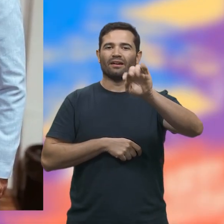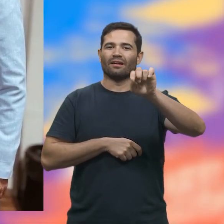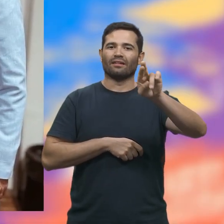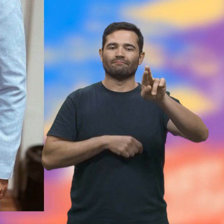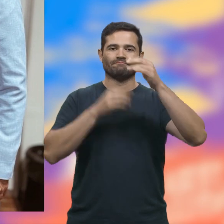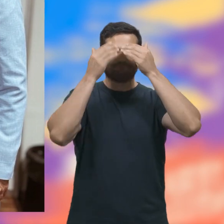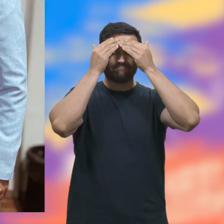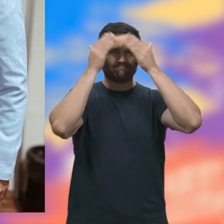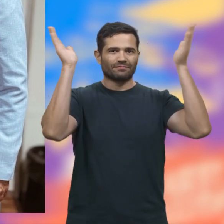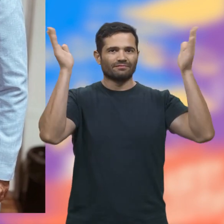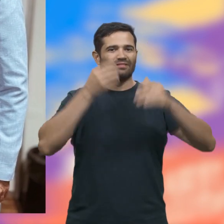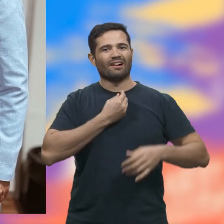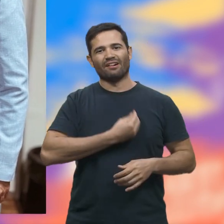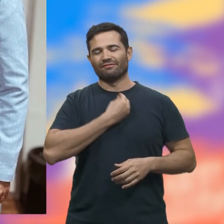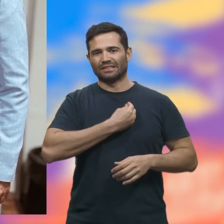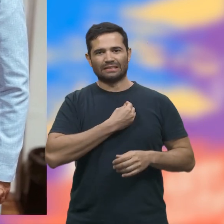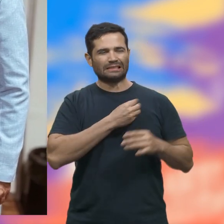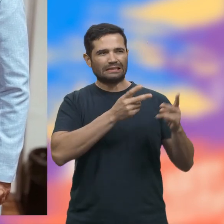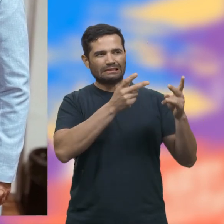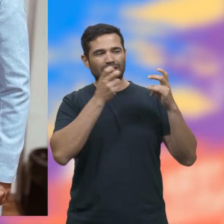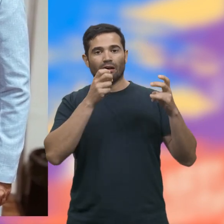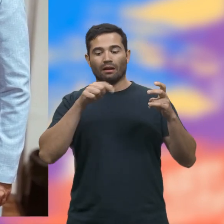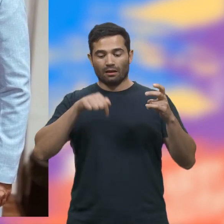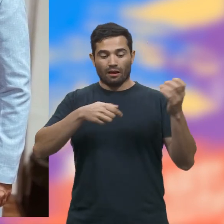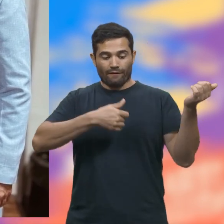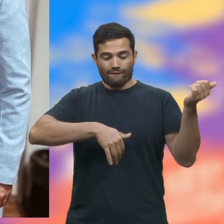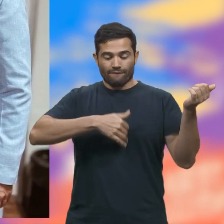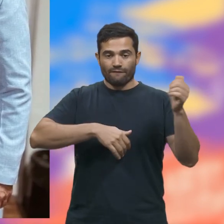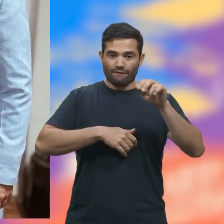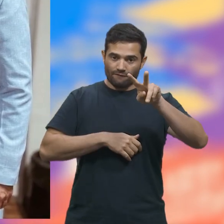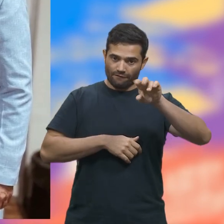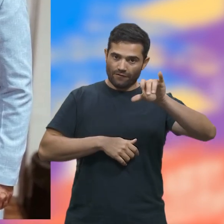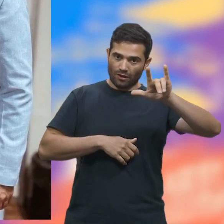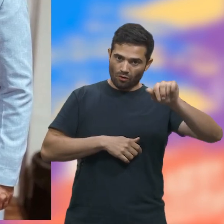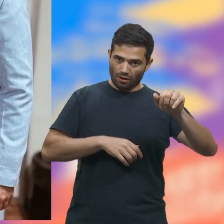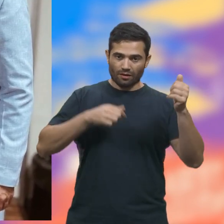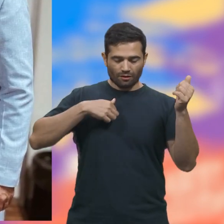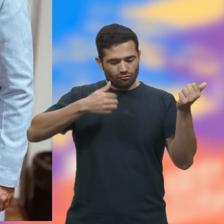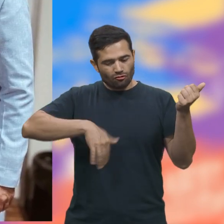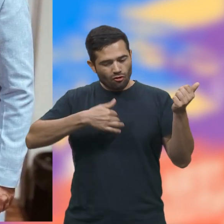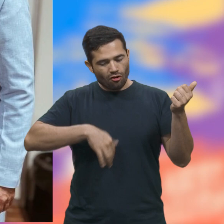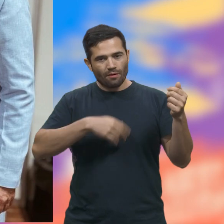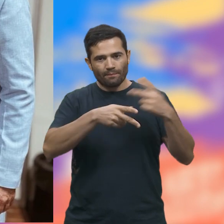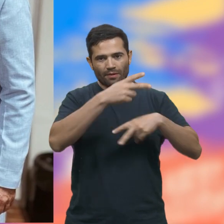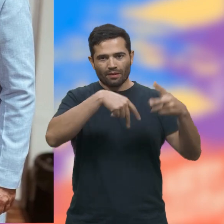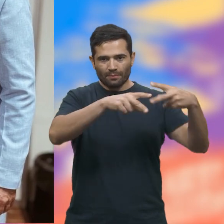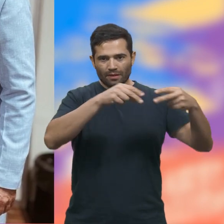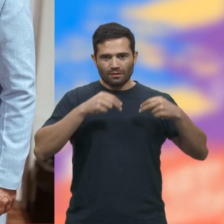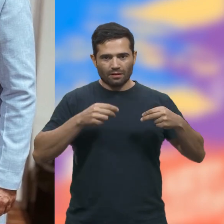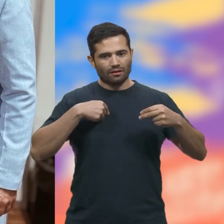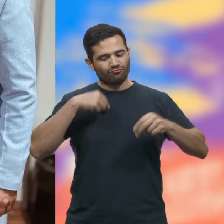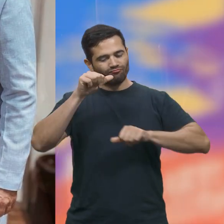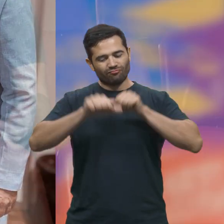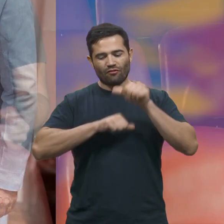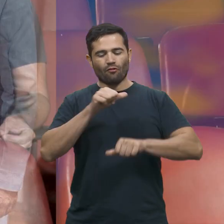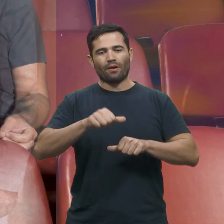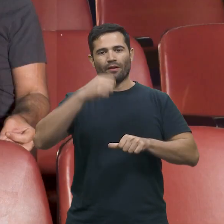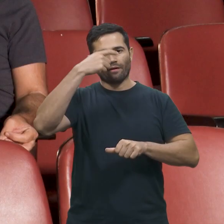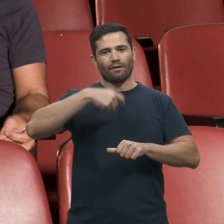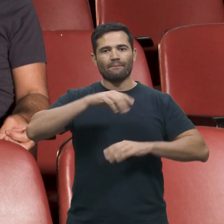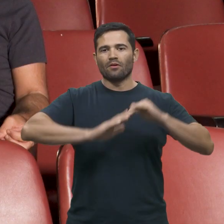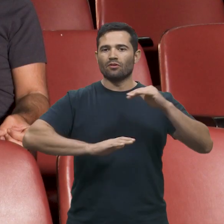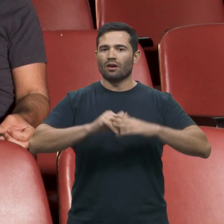E ali acho que descortinou toda a minha vida, né? A viola que eu toco, ele que me deu de presente. E me tornei o músico que sou,